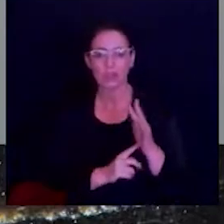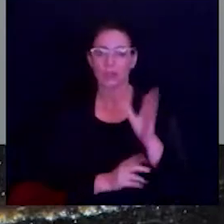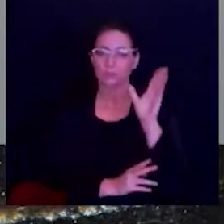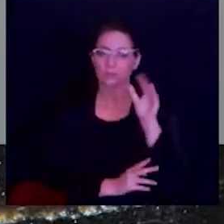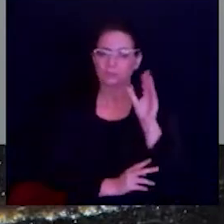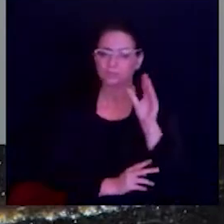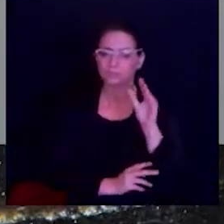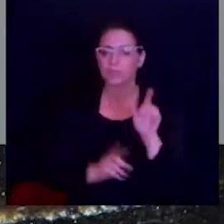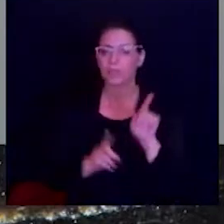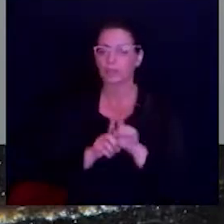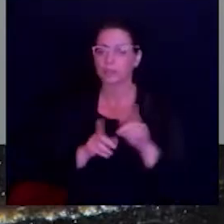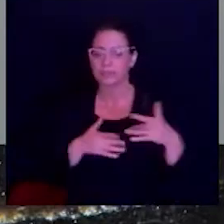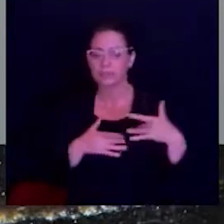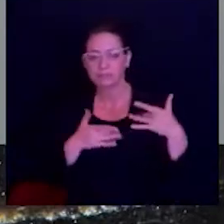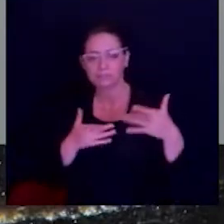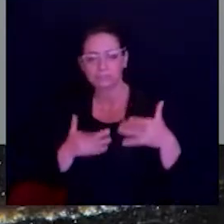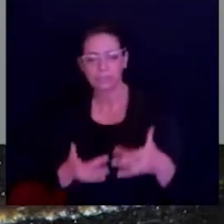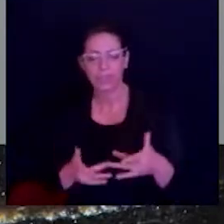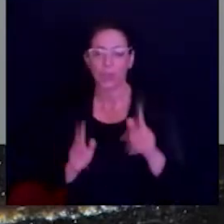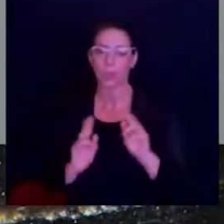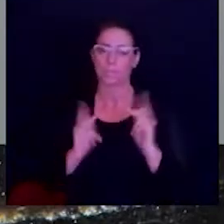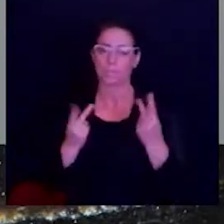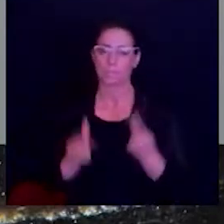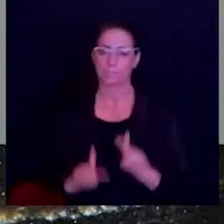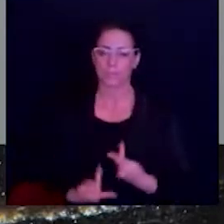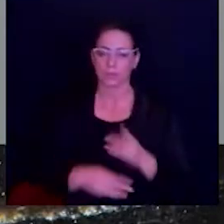profissional e servir aos interesses da humanidade.